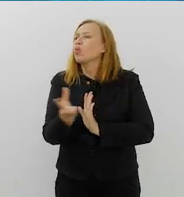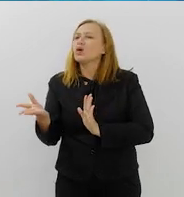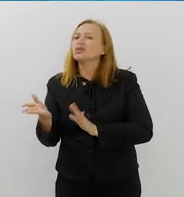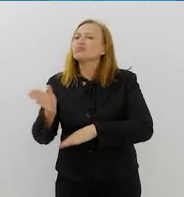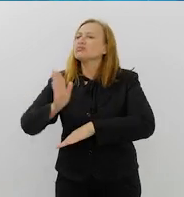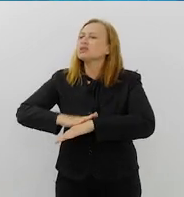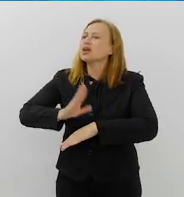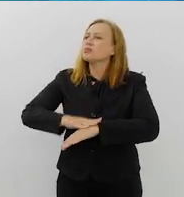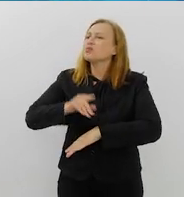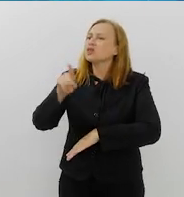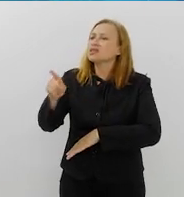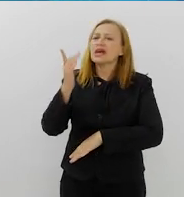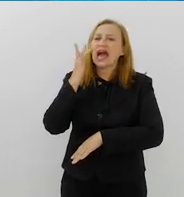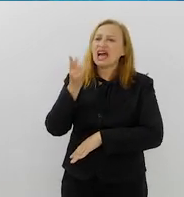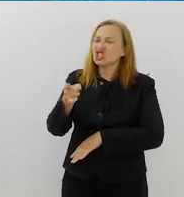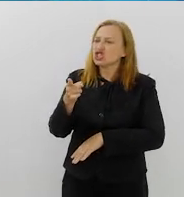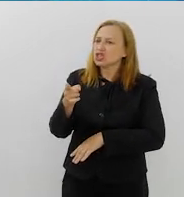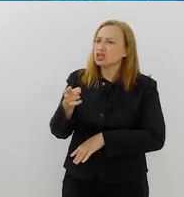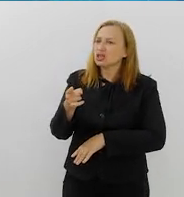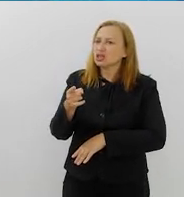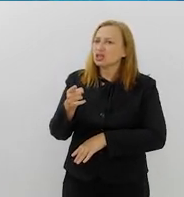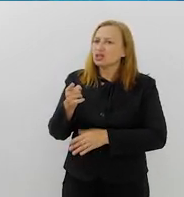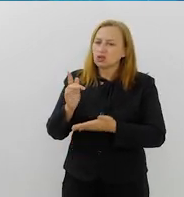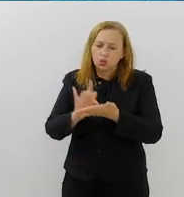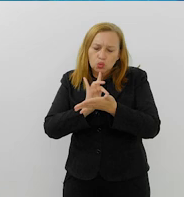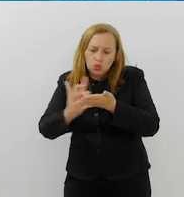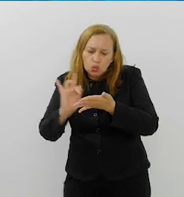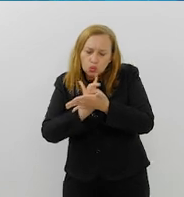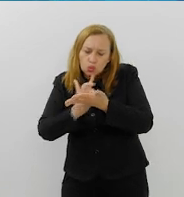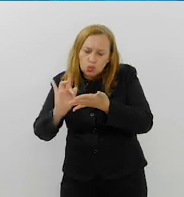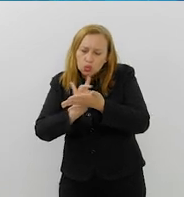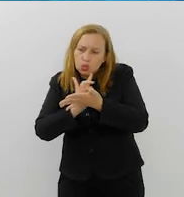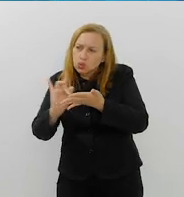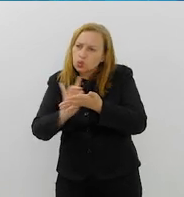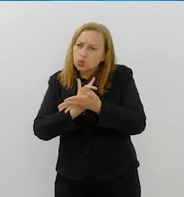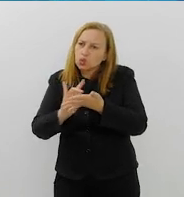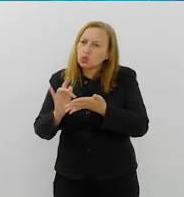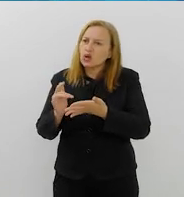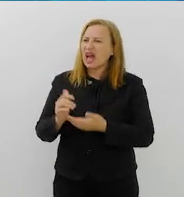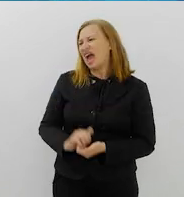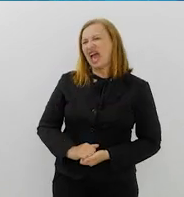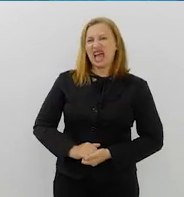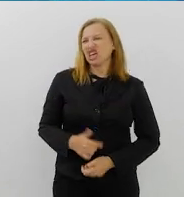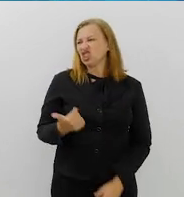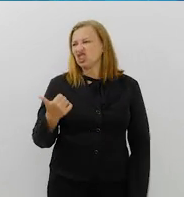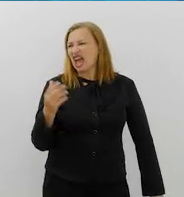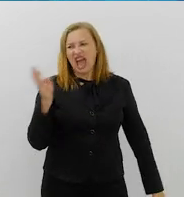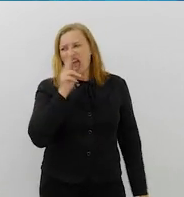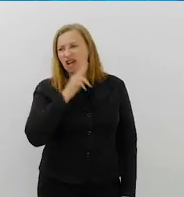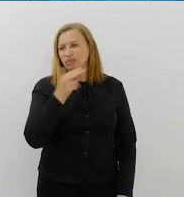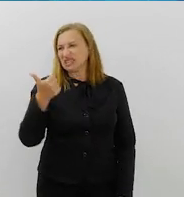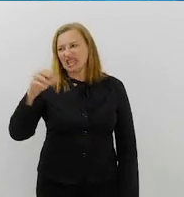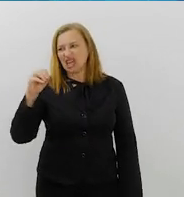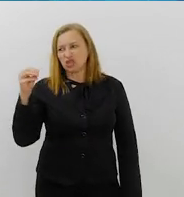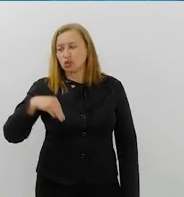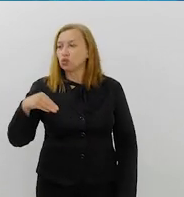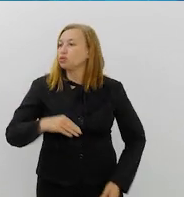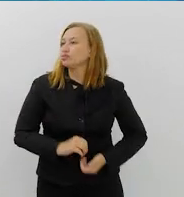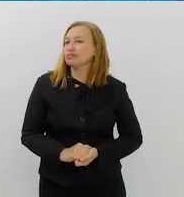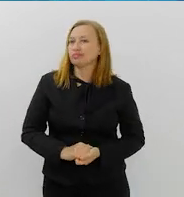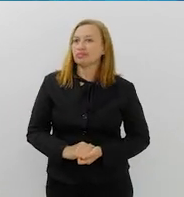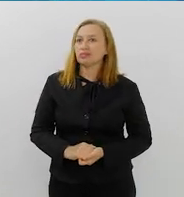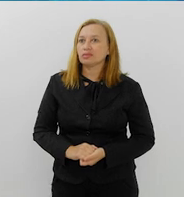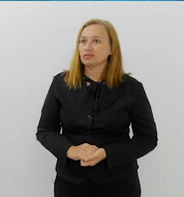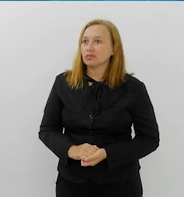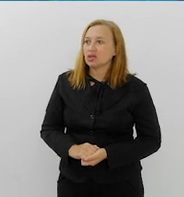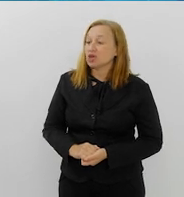uma pessoa, quanto tempo você acha que você ficou aí no, na tela? Ela fala, não, foi muito rapidinho, eu fiquei